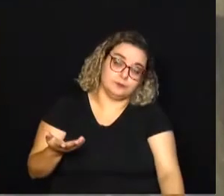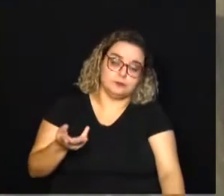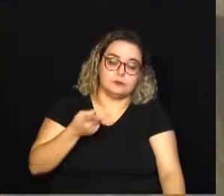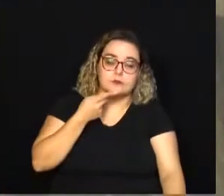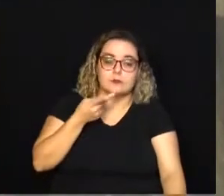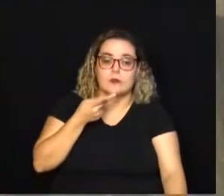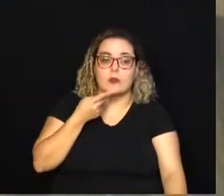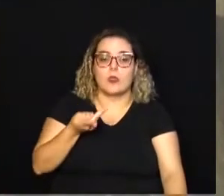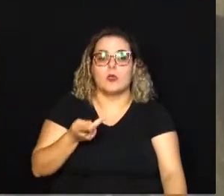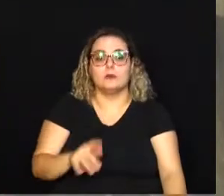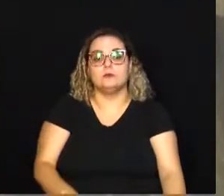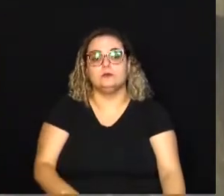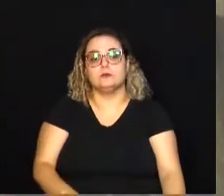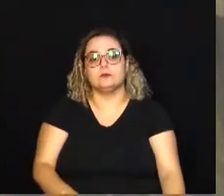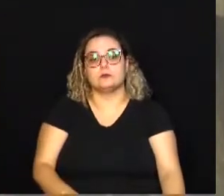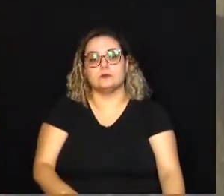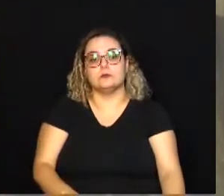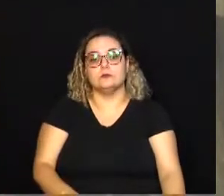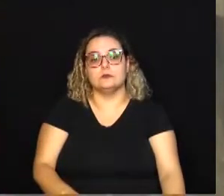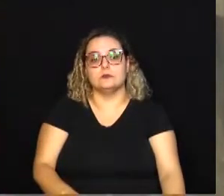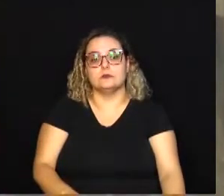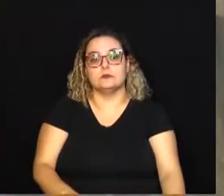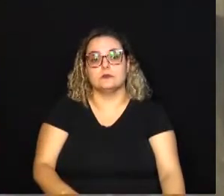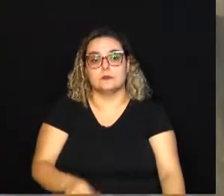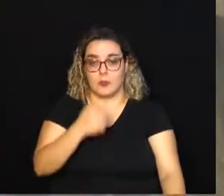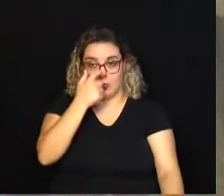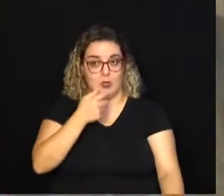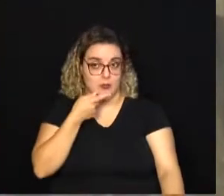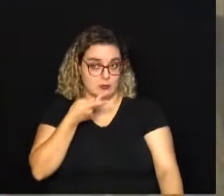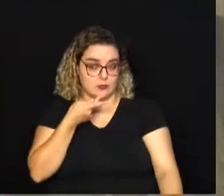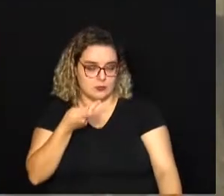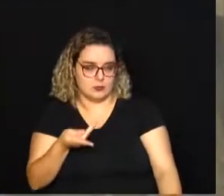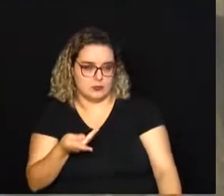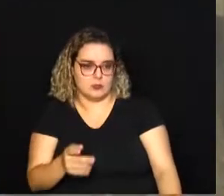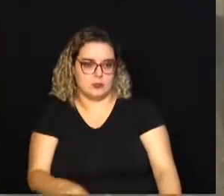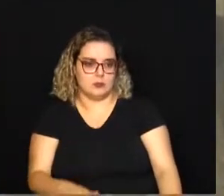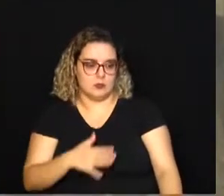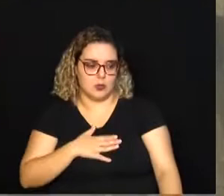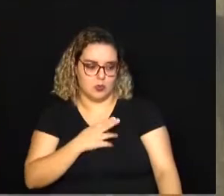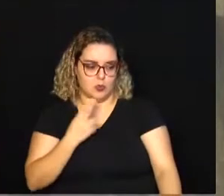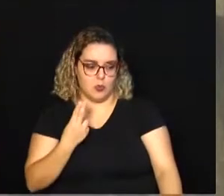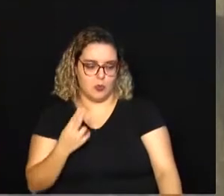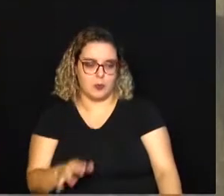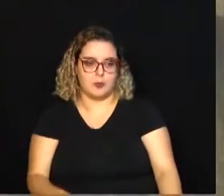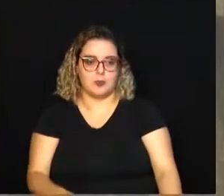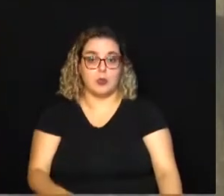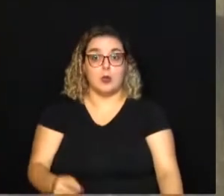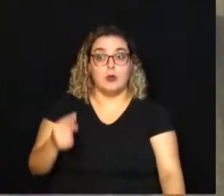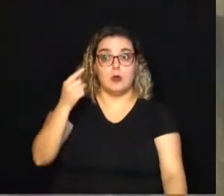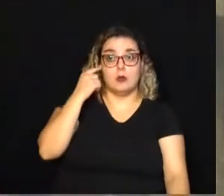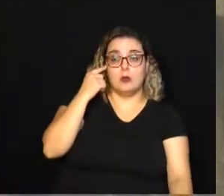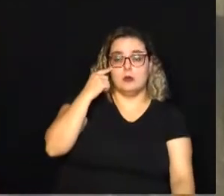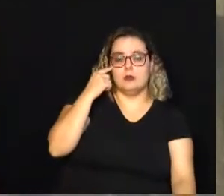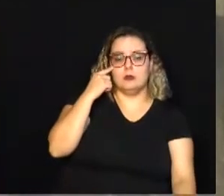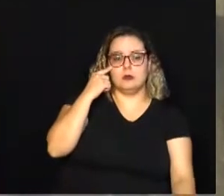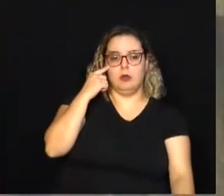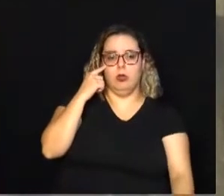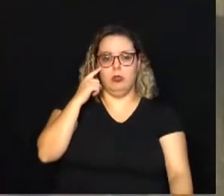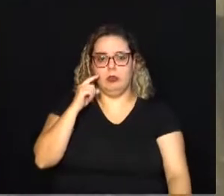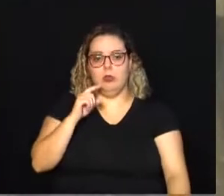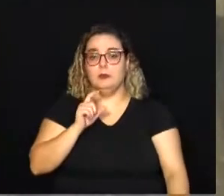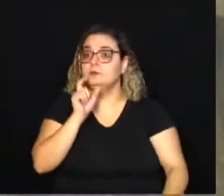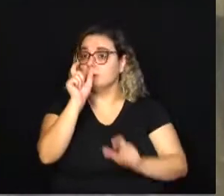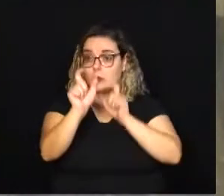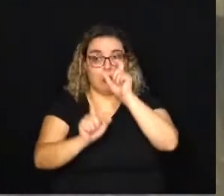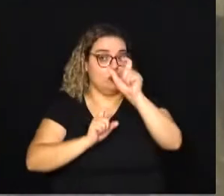a nossa telespectadora citou o meu nome, eu penso da seguinte forma: eu disse em todas as minhas falas que eu acho que